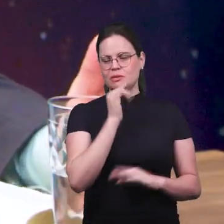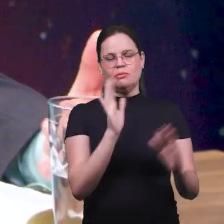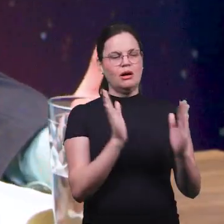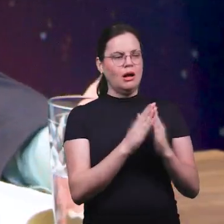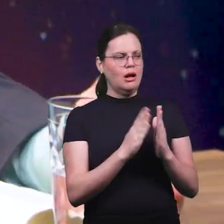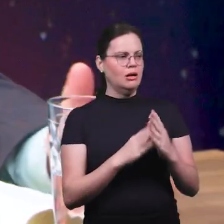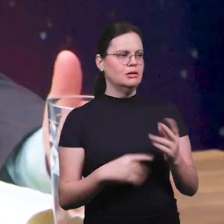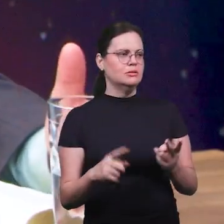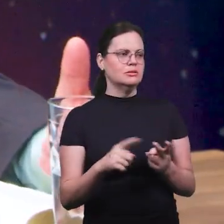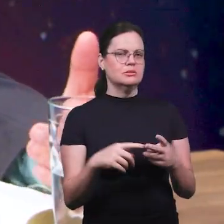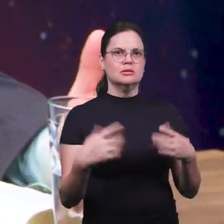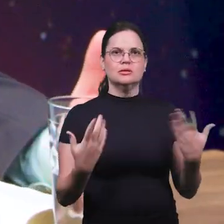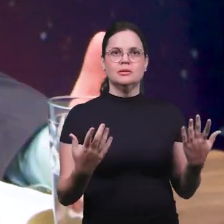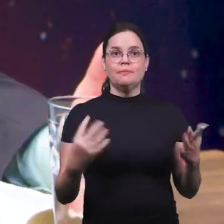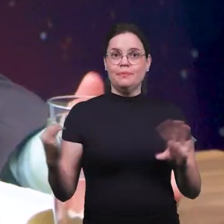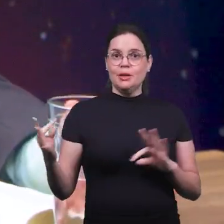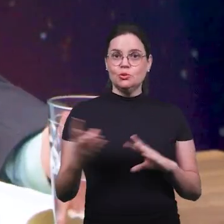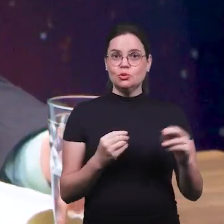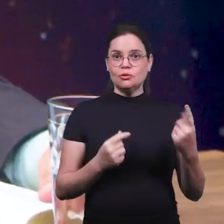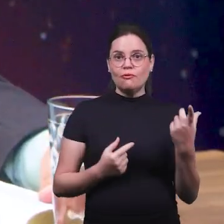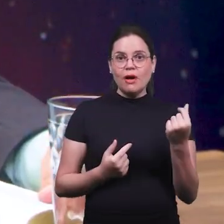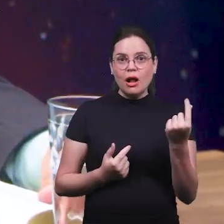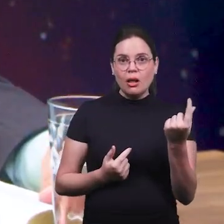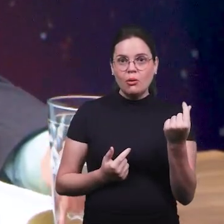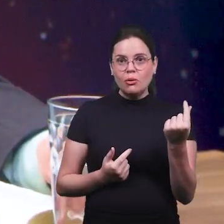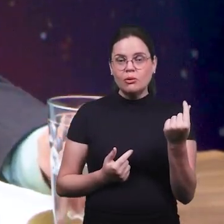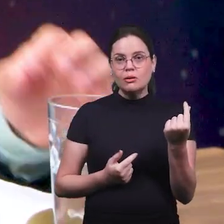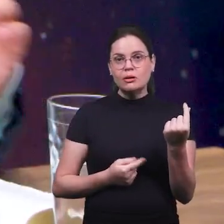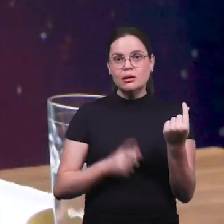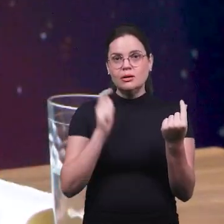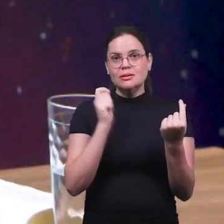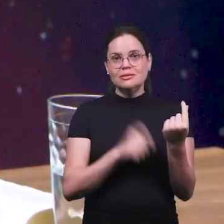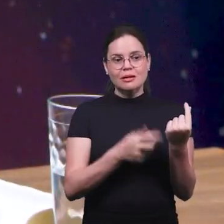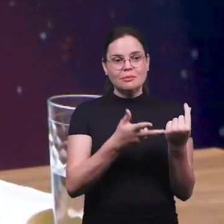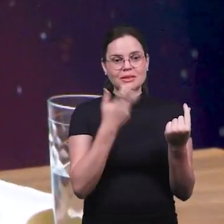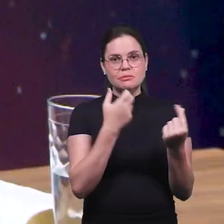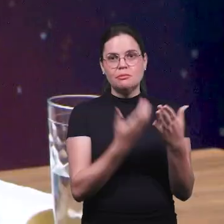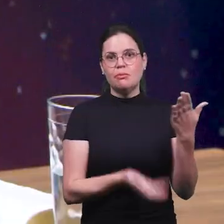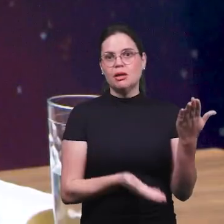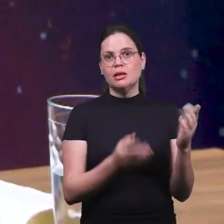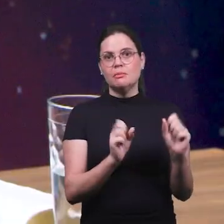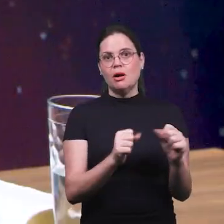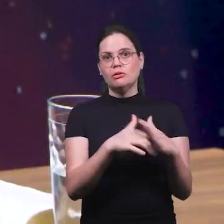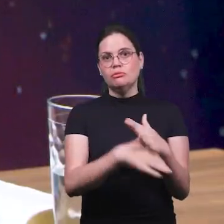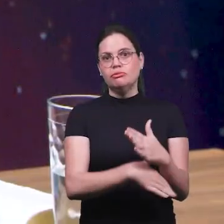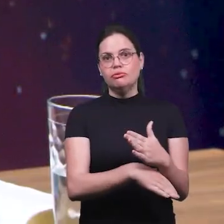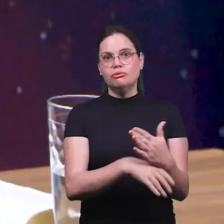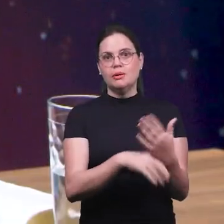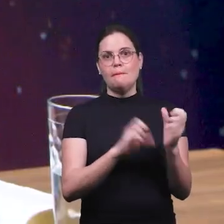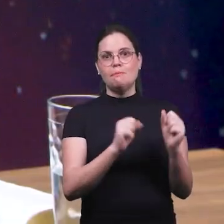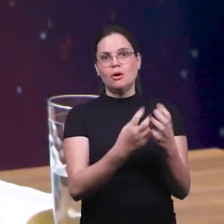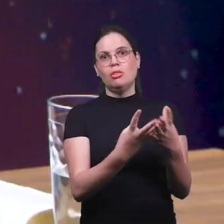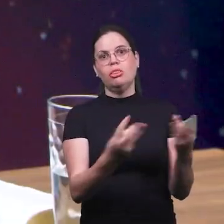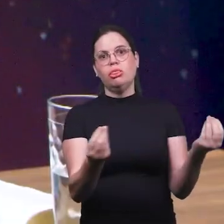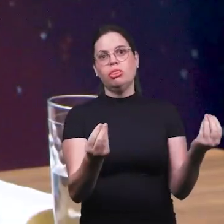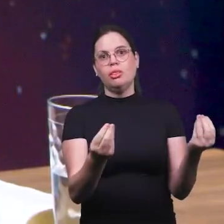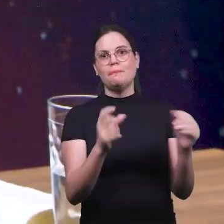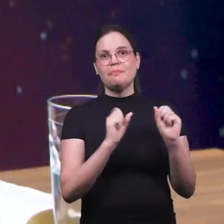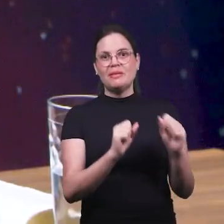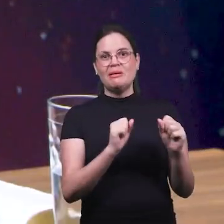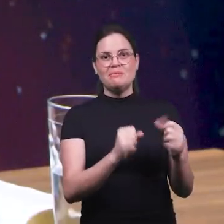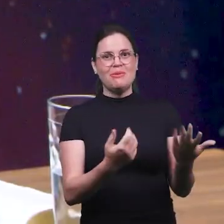imóvel, de tudo aquilo que é de valor, está relacionado, você está relativizado, né? Está ligado Sim. a um